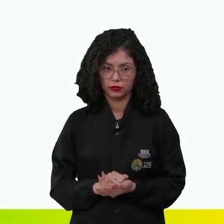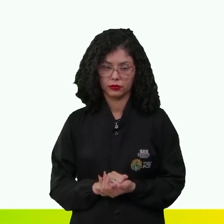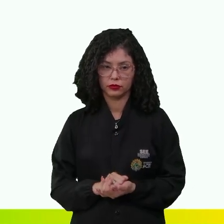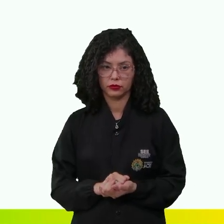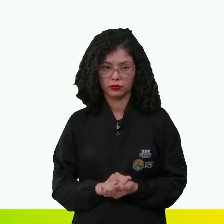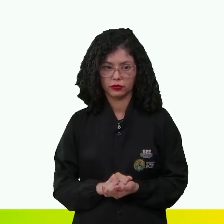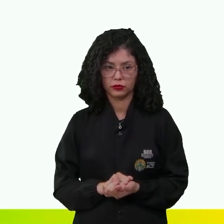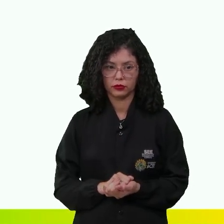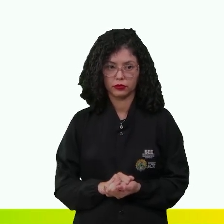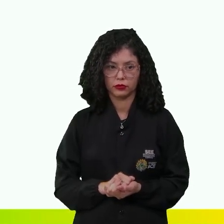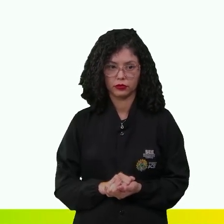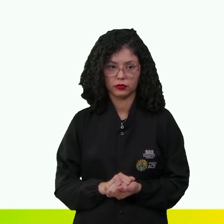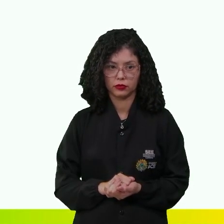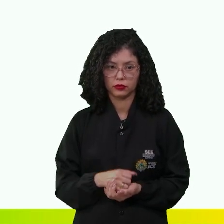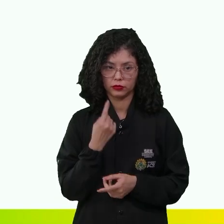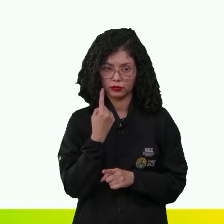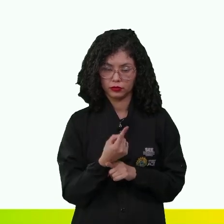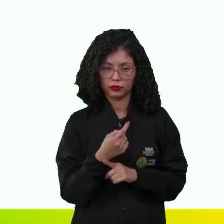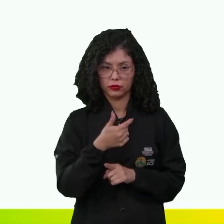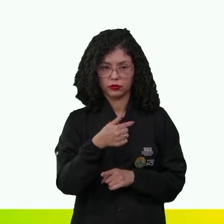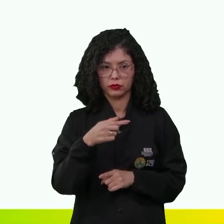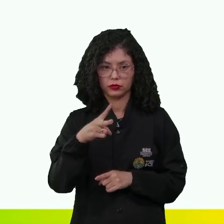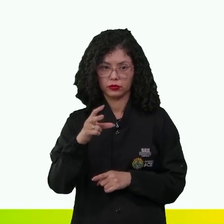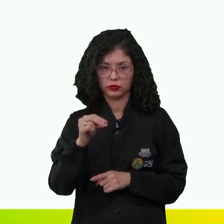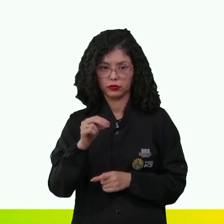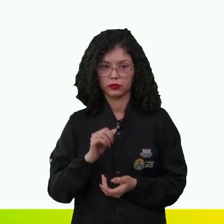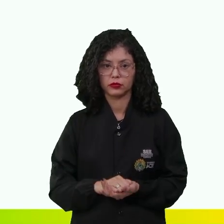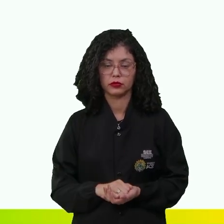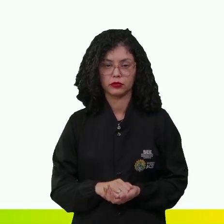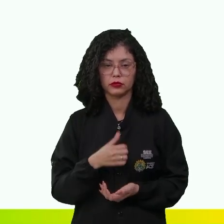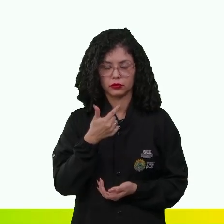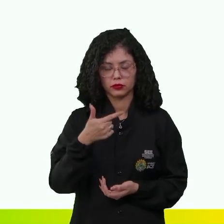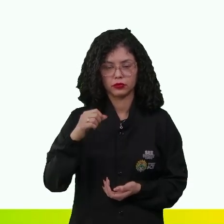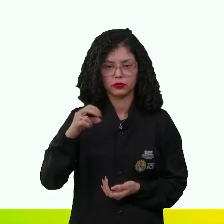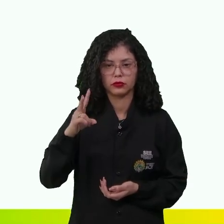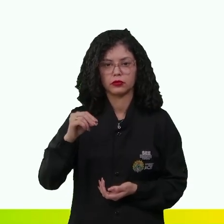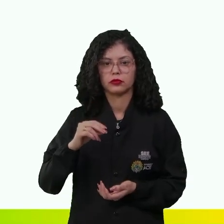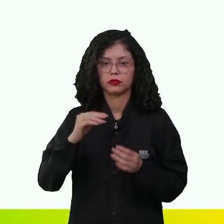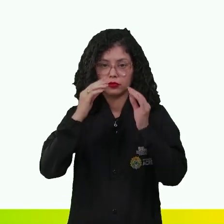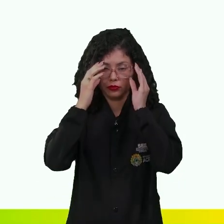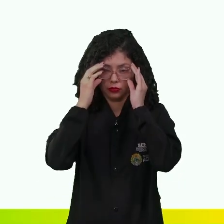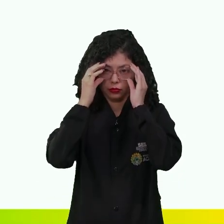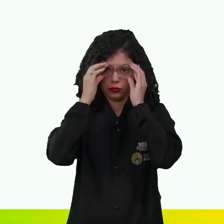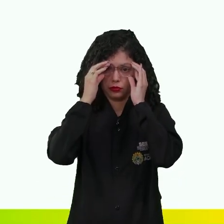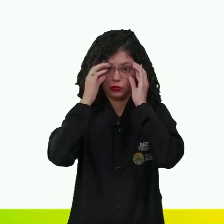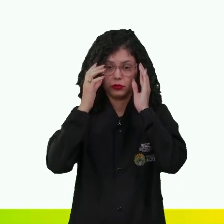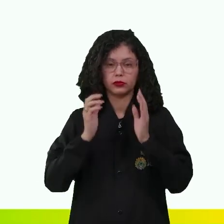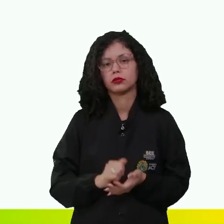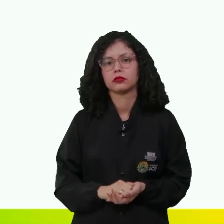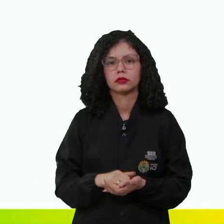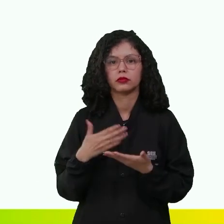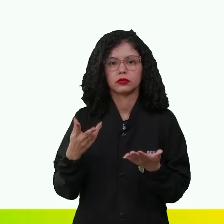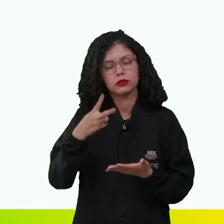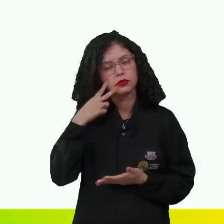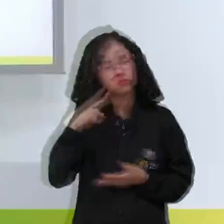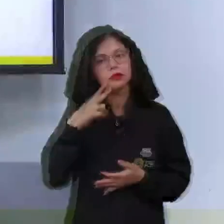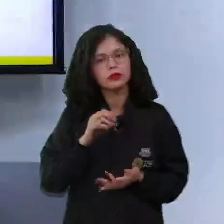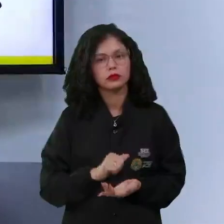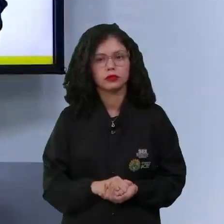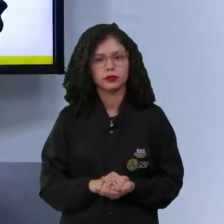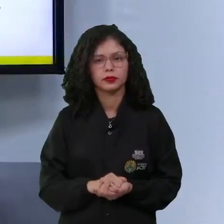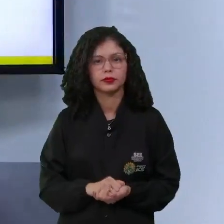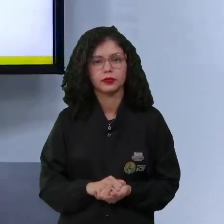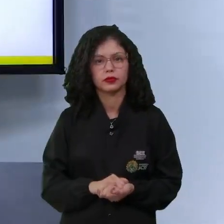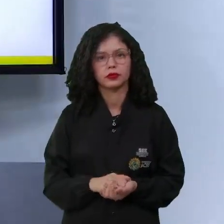comprar uma embalagem de 750 e uma de 250 gramas. Nós vemos aí